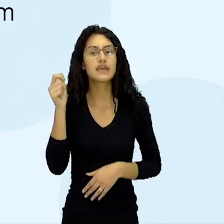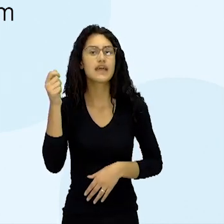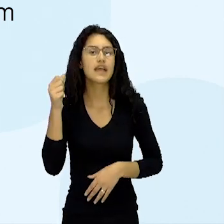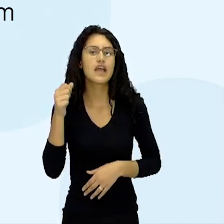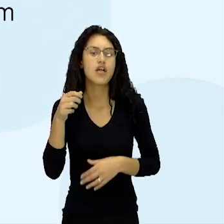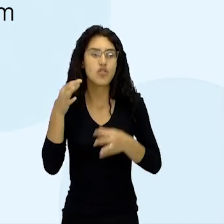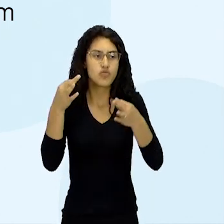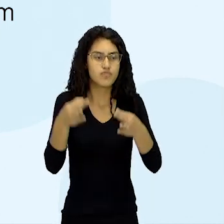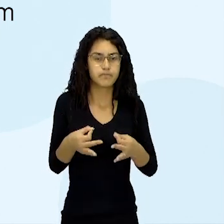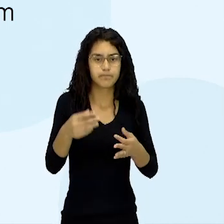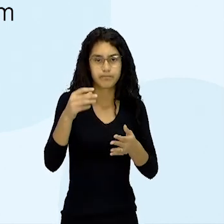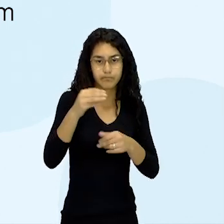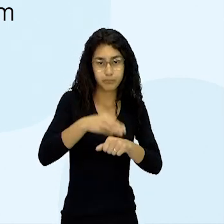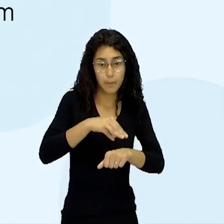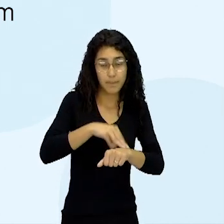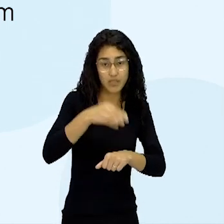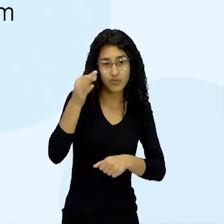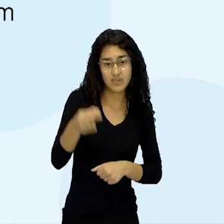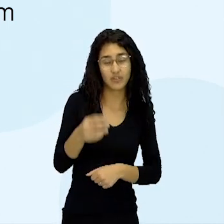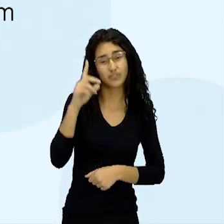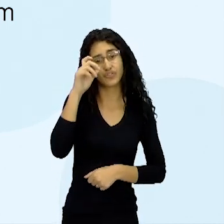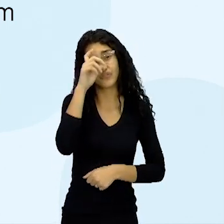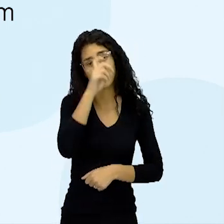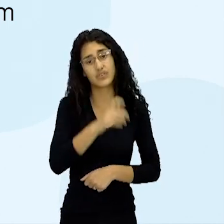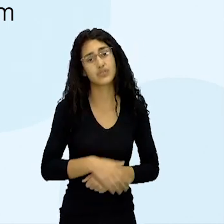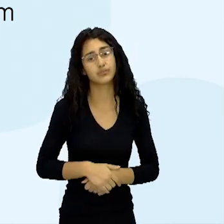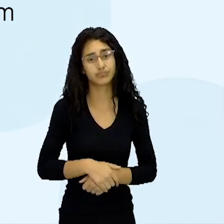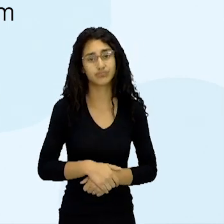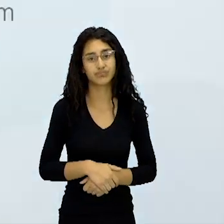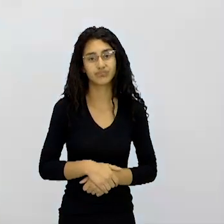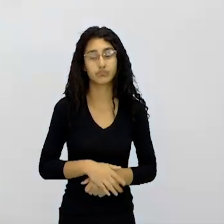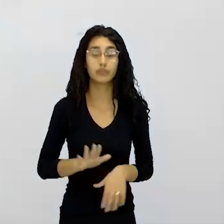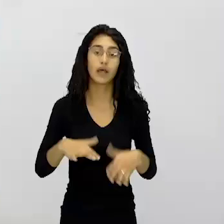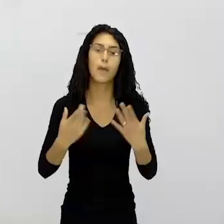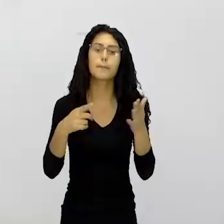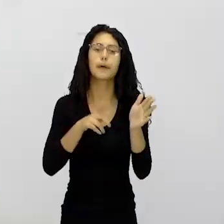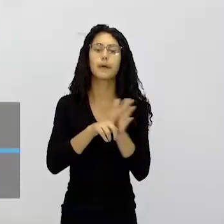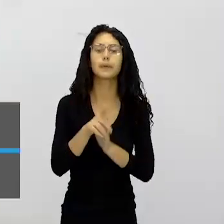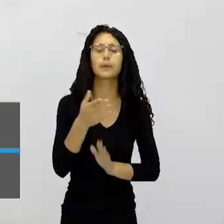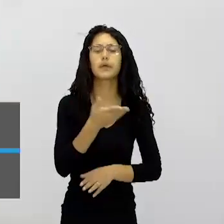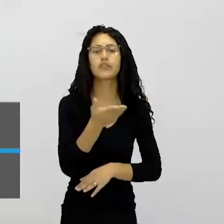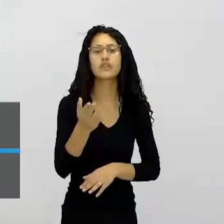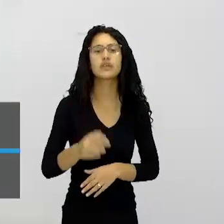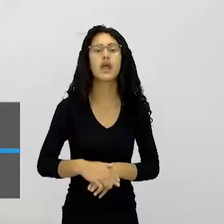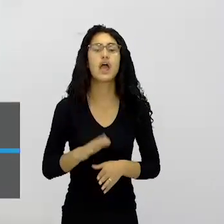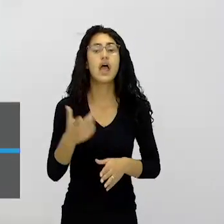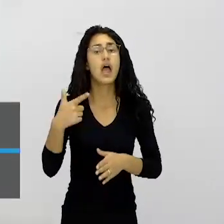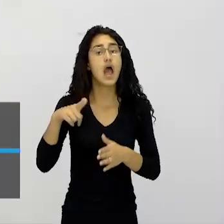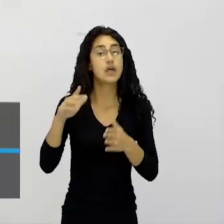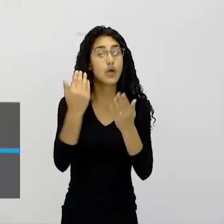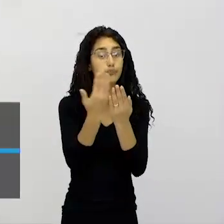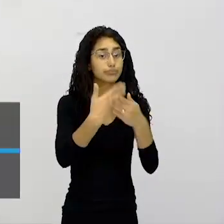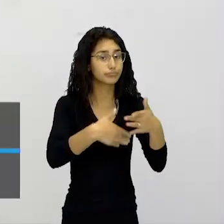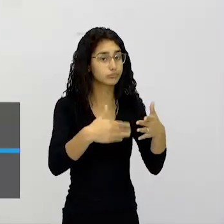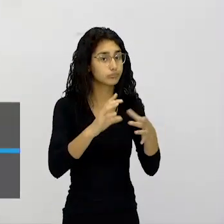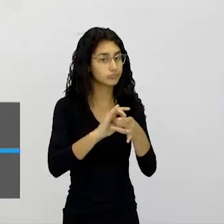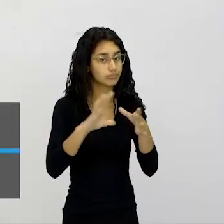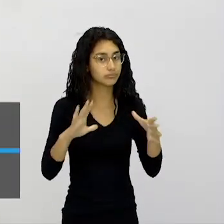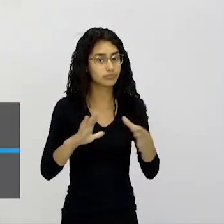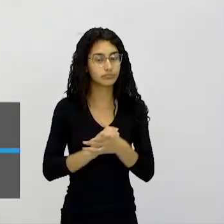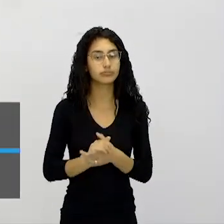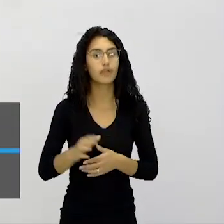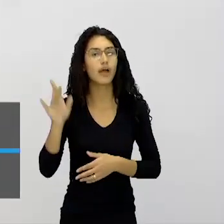parecem difíceis ou não estejam indo tão bem. E aí eu pergunto para você, Nilza, antes da gente abrir o chat,